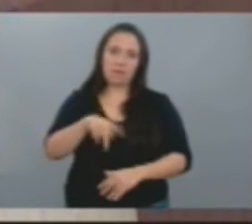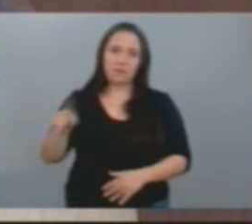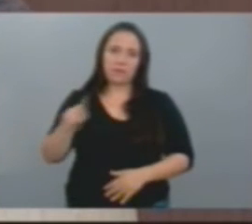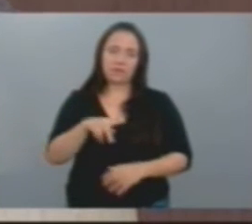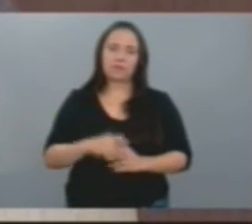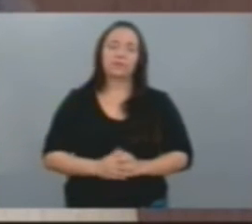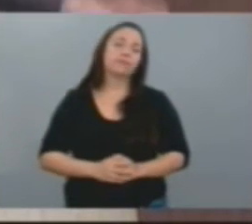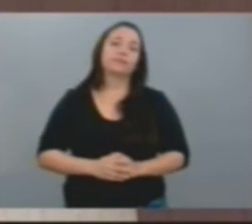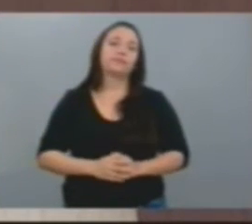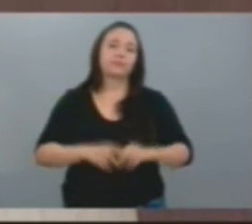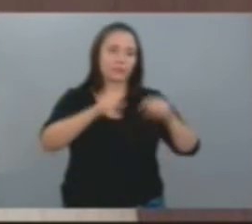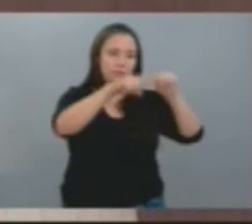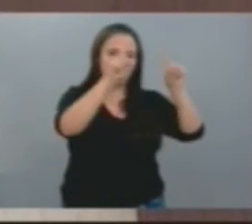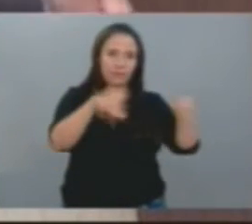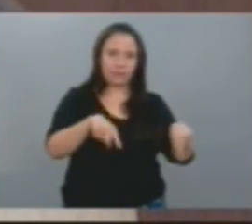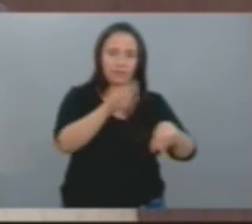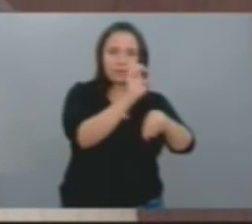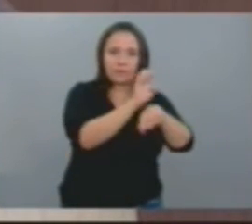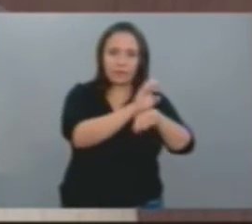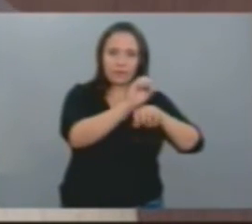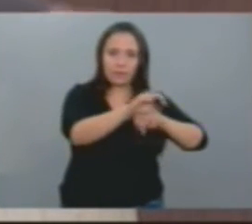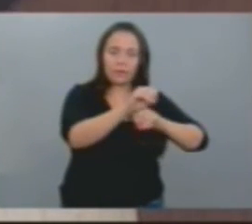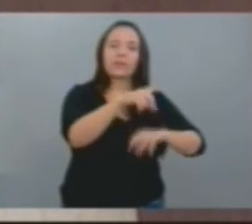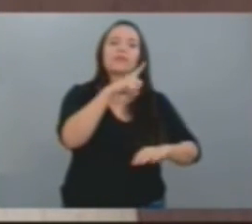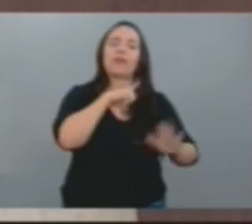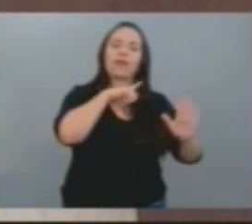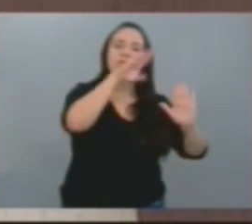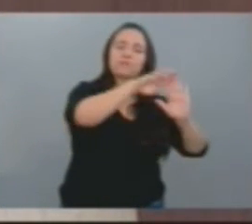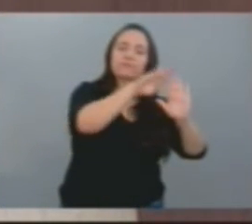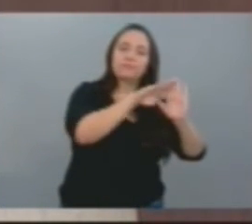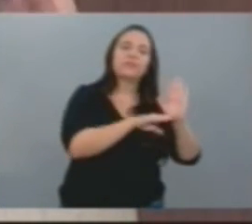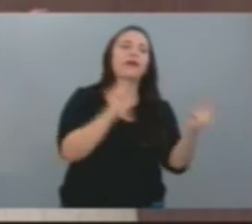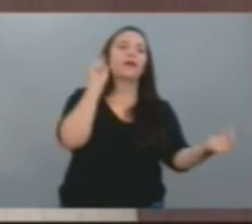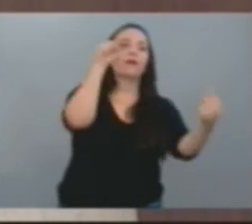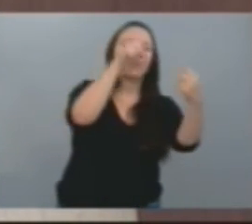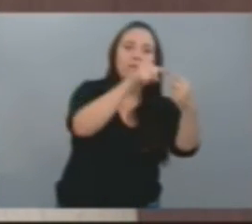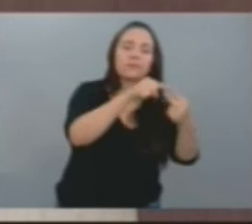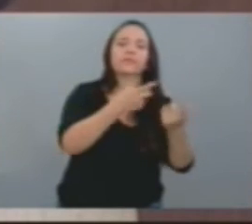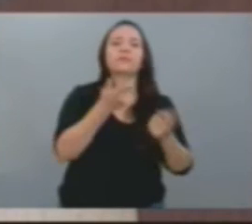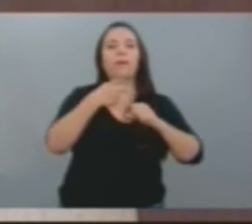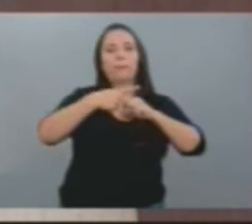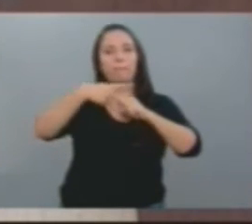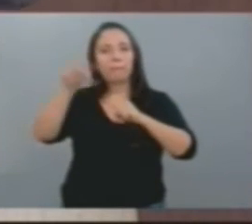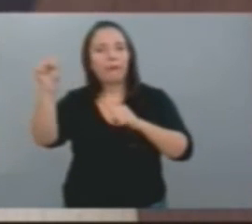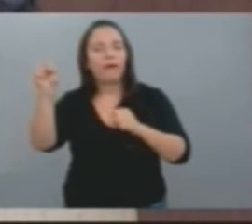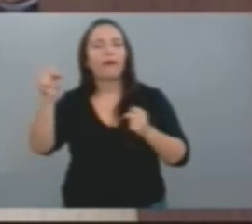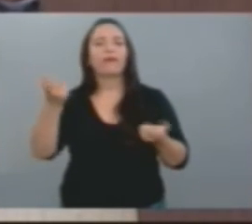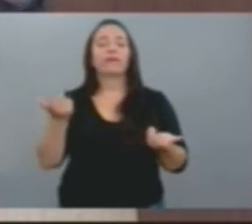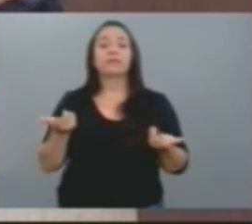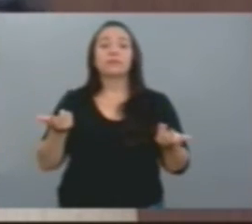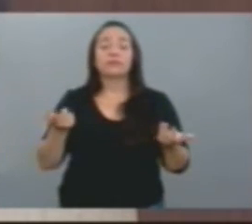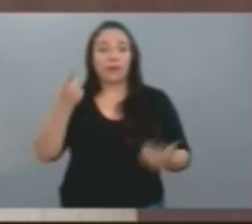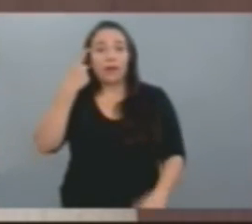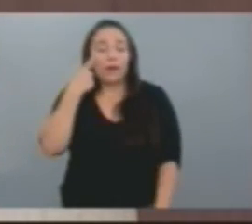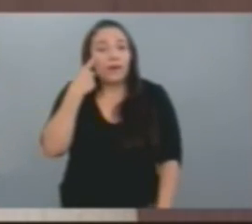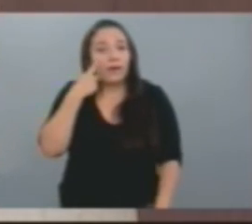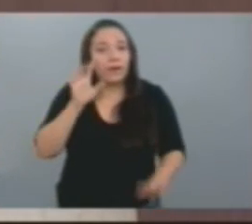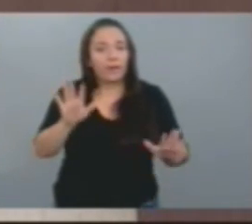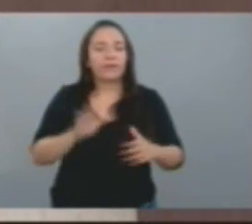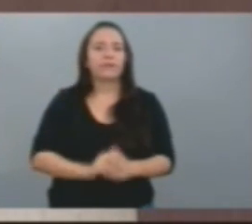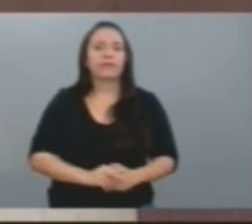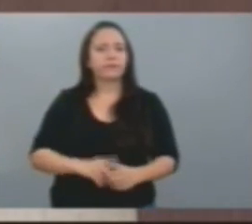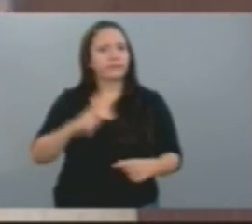O Plano Estadual de Educação tem várias metas relativas à carreira docente, rendimento, pós-graduação. E aí, veja só, você cria